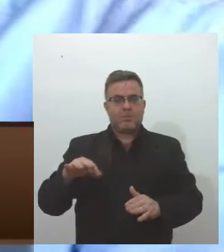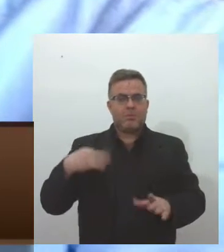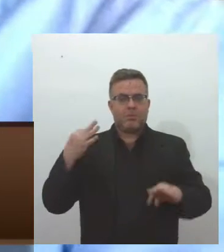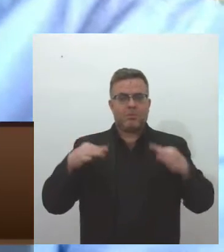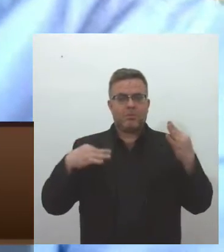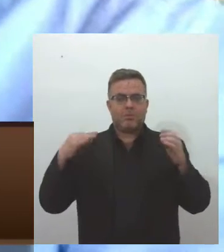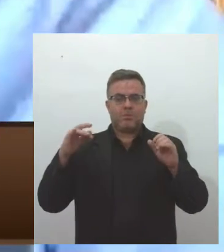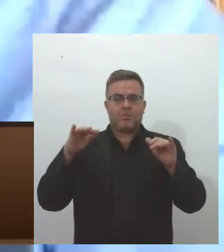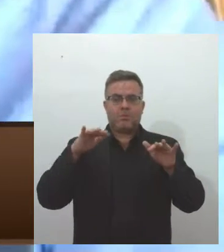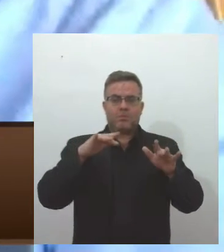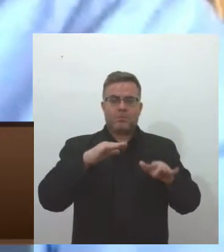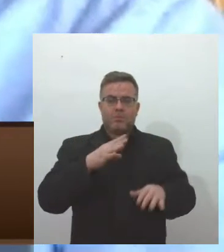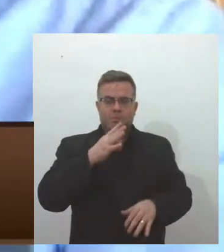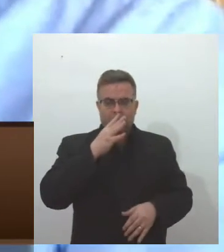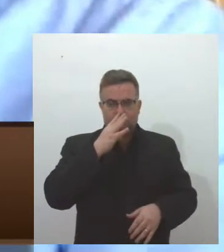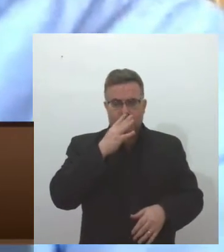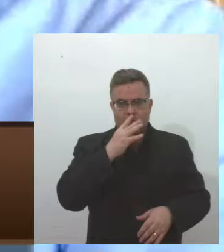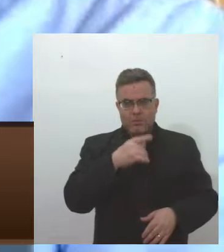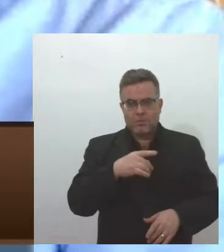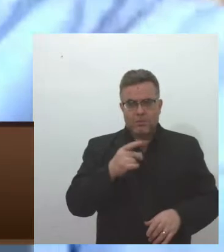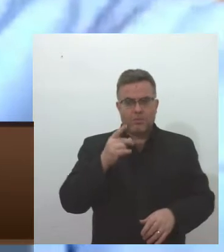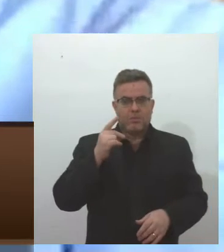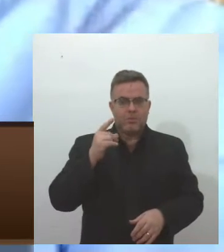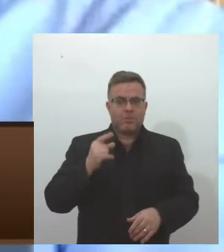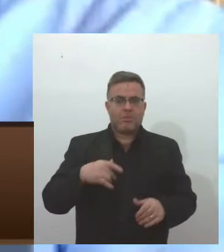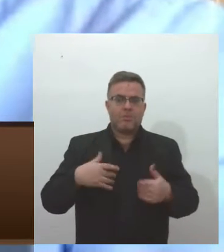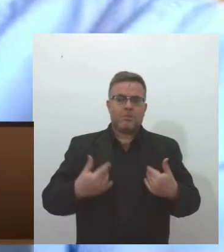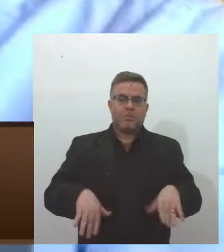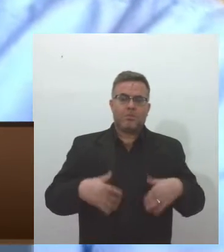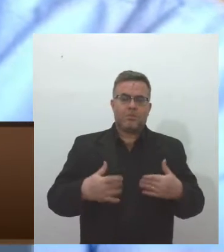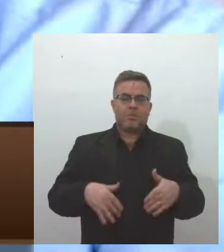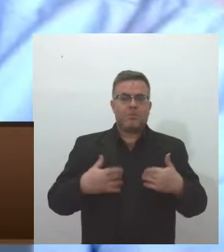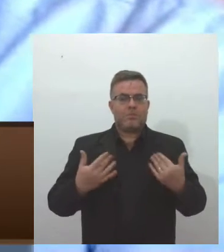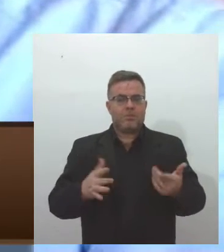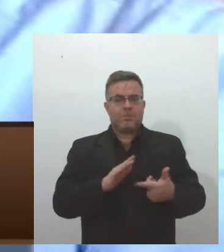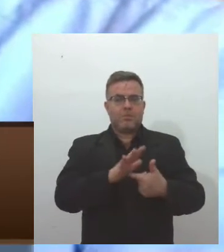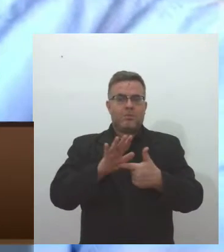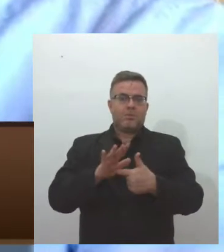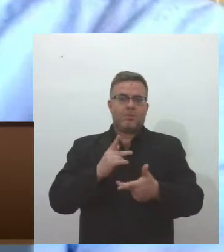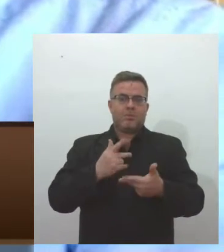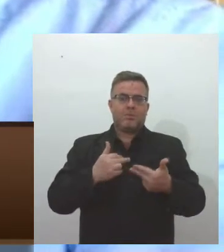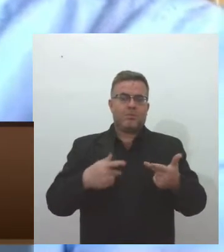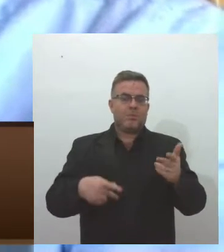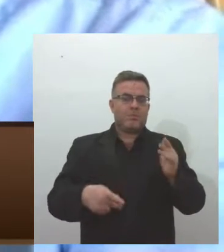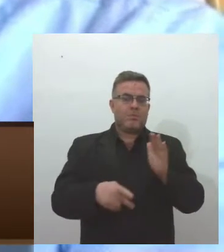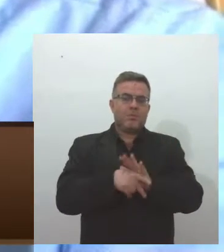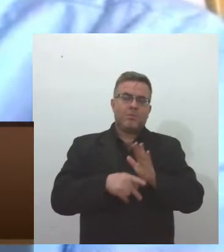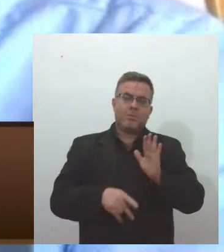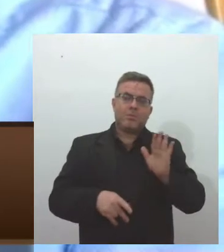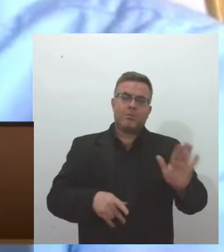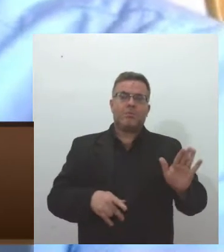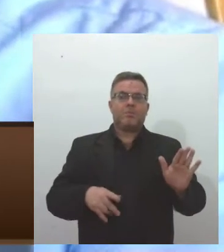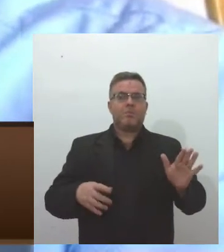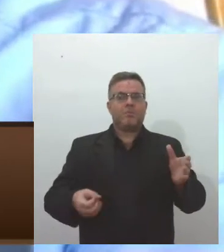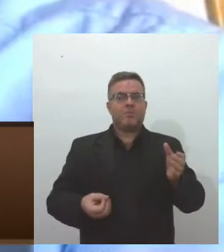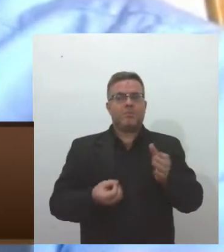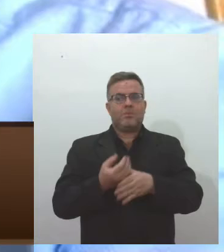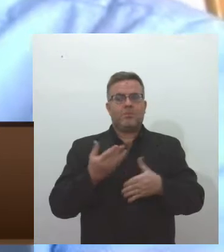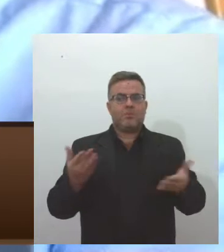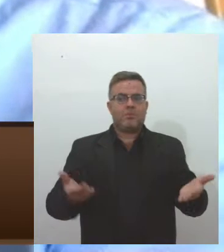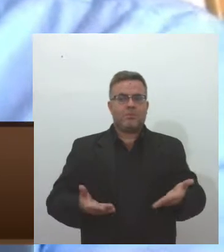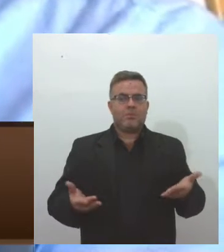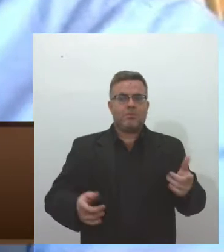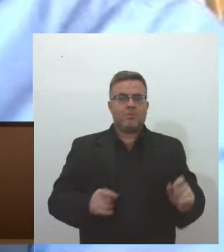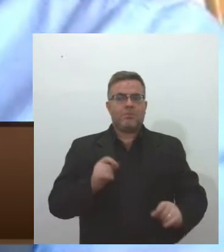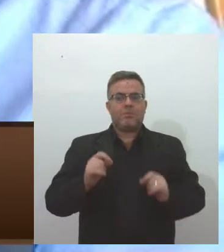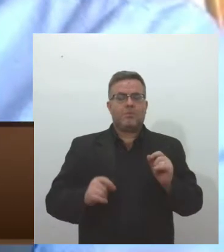pessoas vestidas com roupa de época, enfim, são produtos mais específicos que estão sendo criados agora e que vão vir